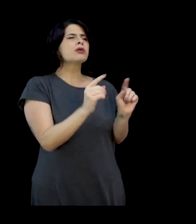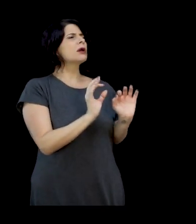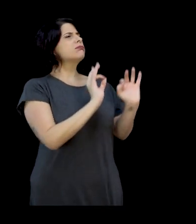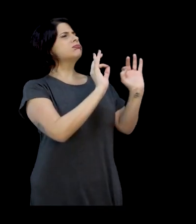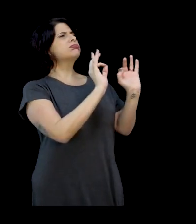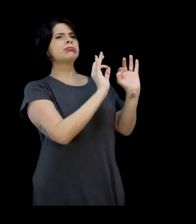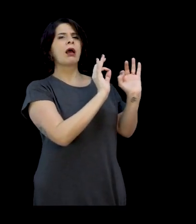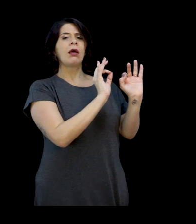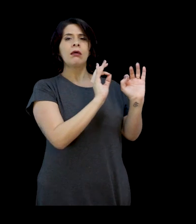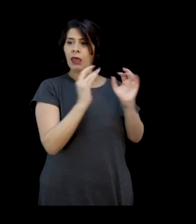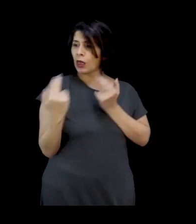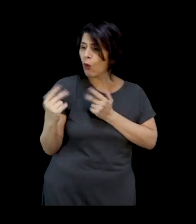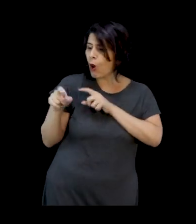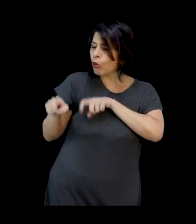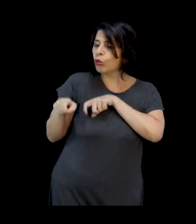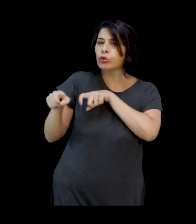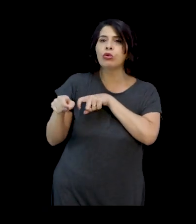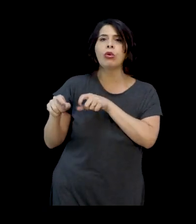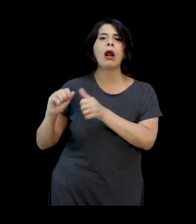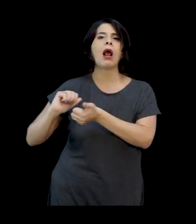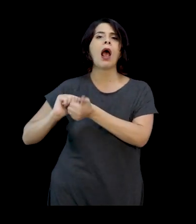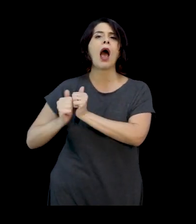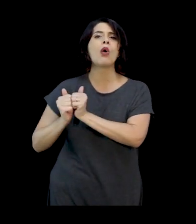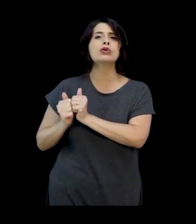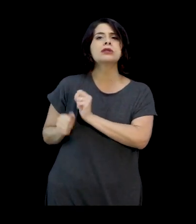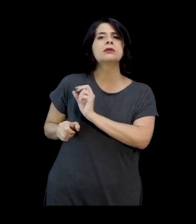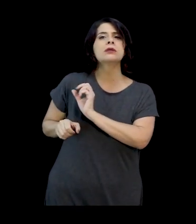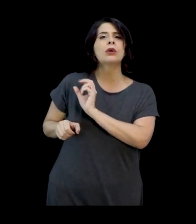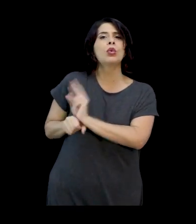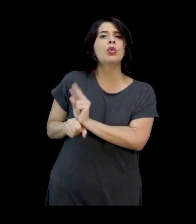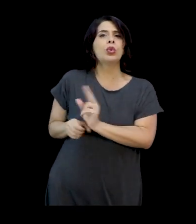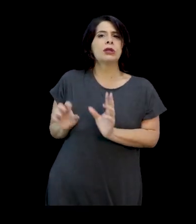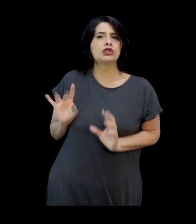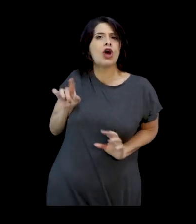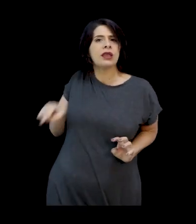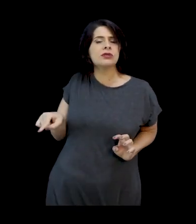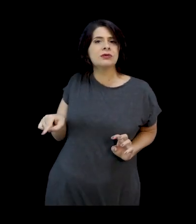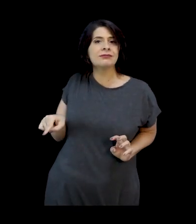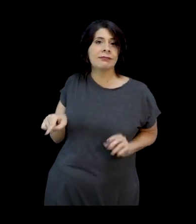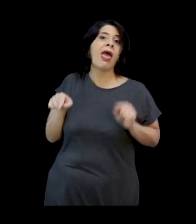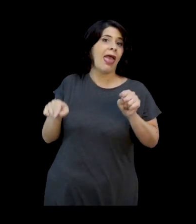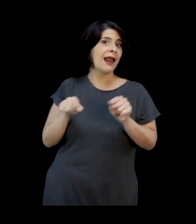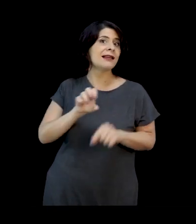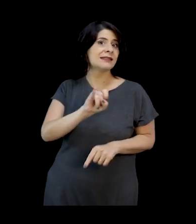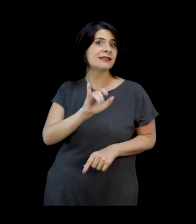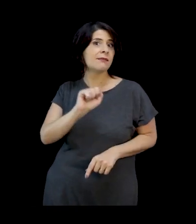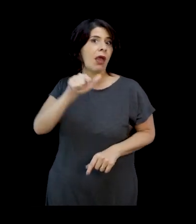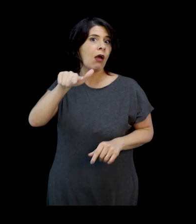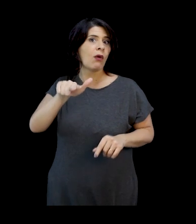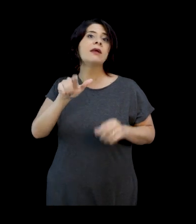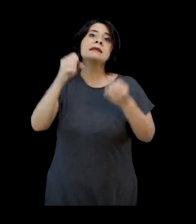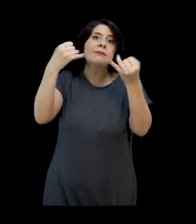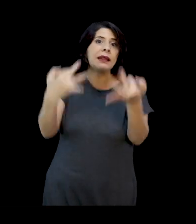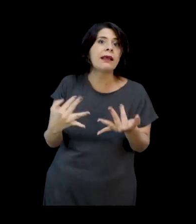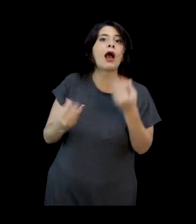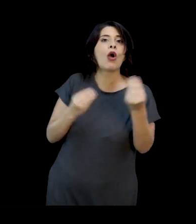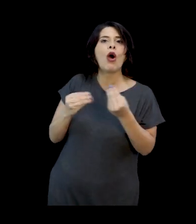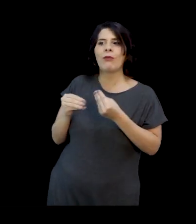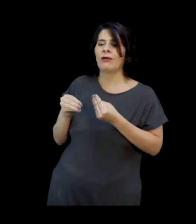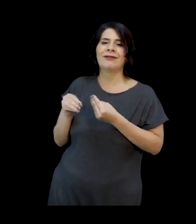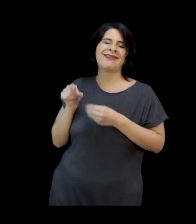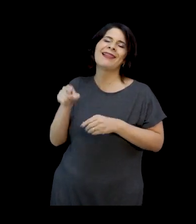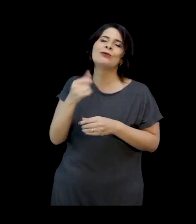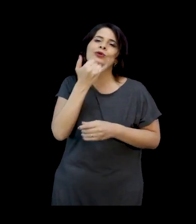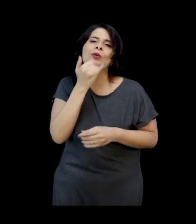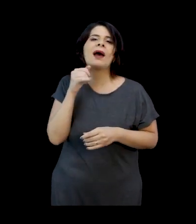com o cultivo de arroz. Aliás, você até aborda a questão do cultivo de arroz no ensaio que você escreveu a